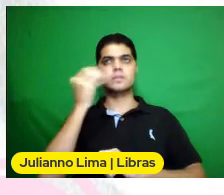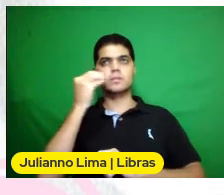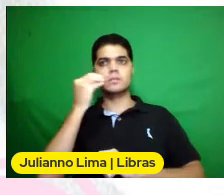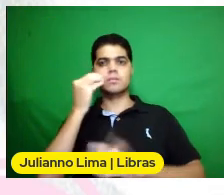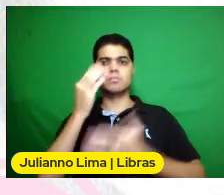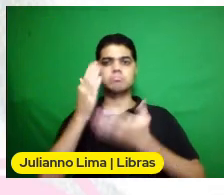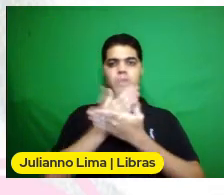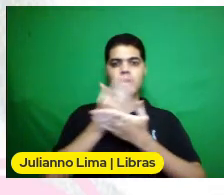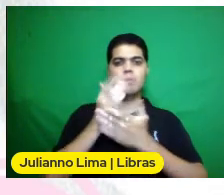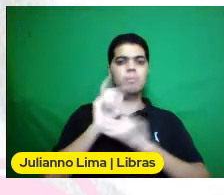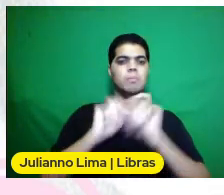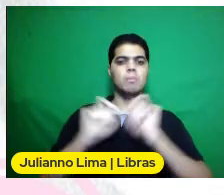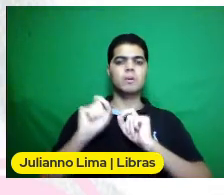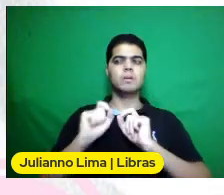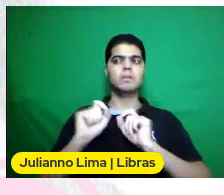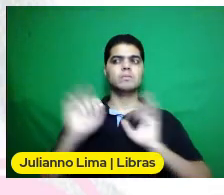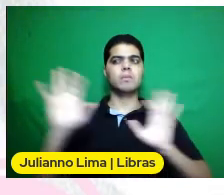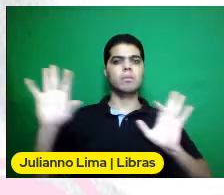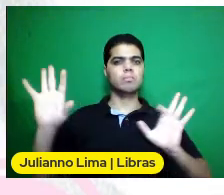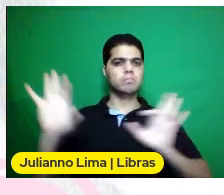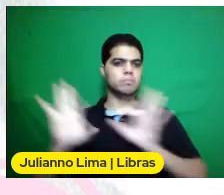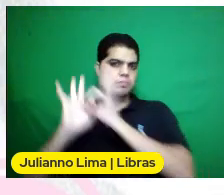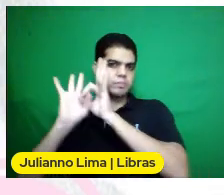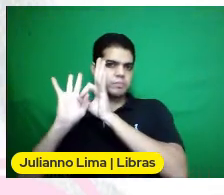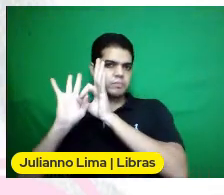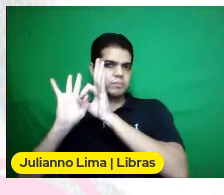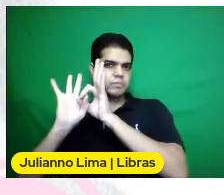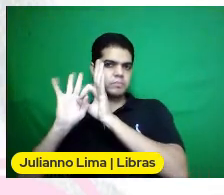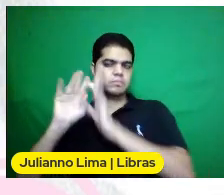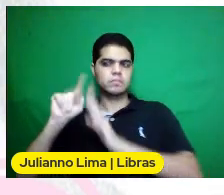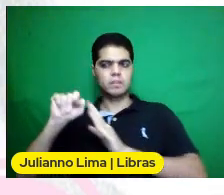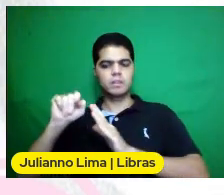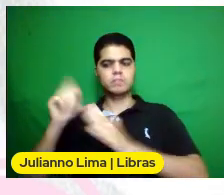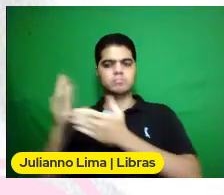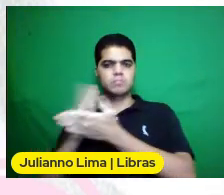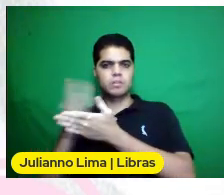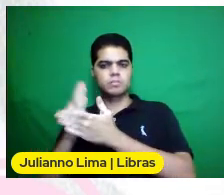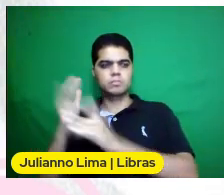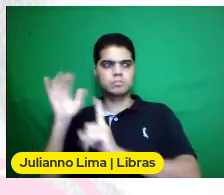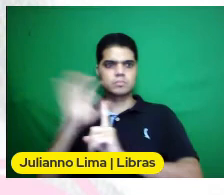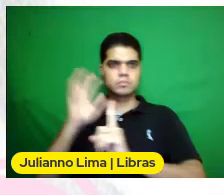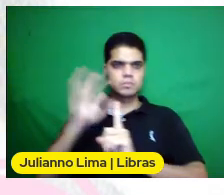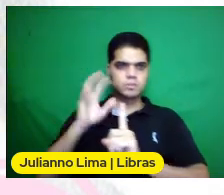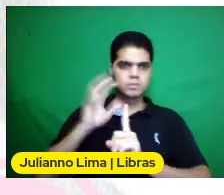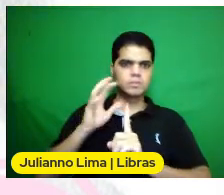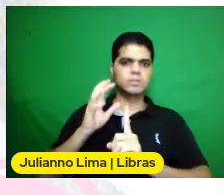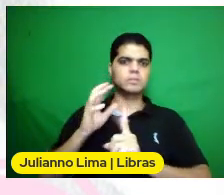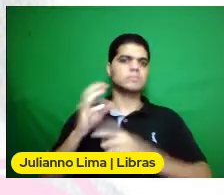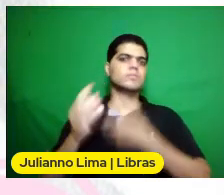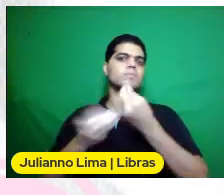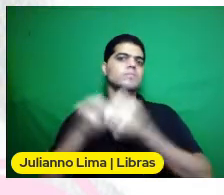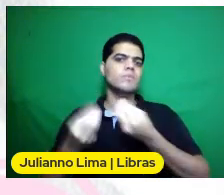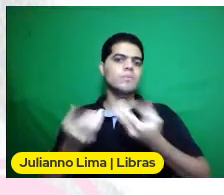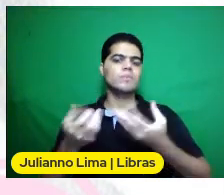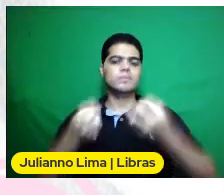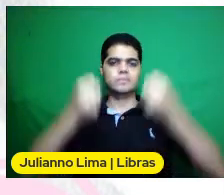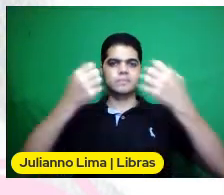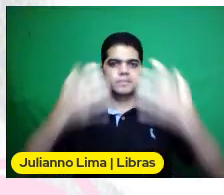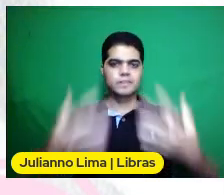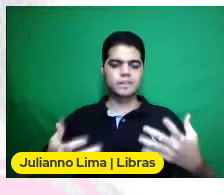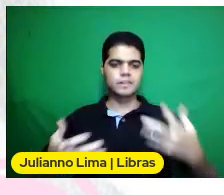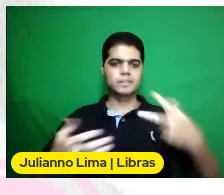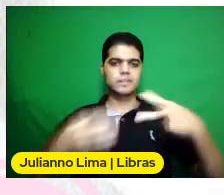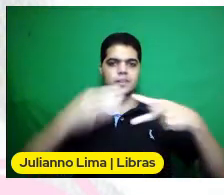algum parceiro, algum incentivador? Como é que está sendo isso? Eu sei que o Portal do Bicentenário já se propõe aí